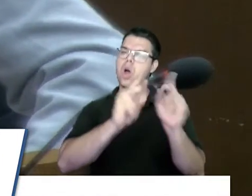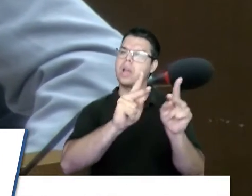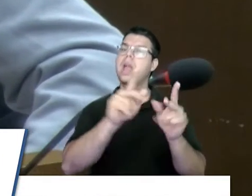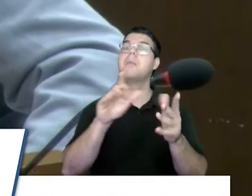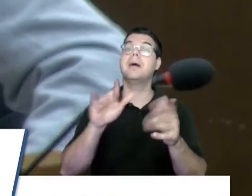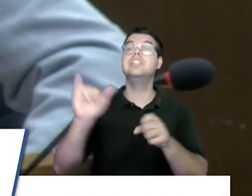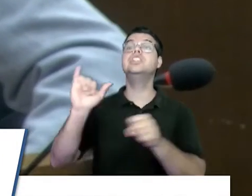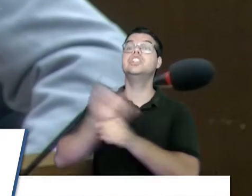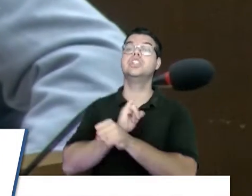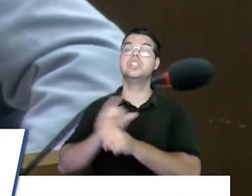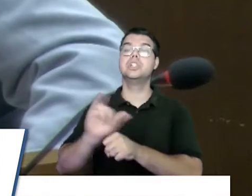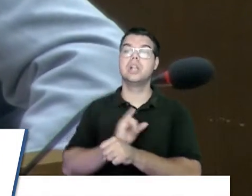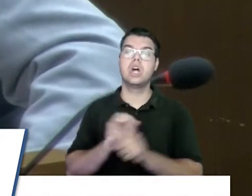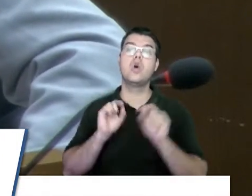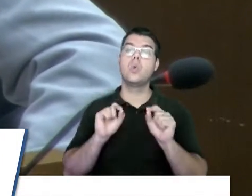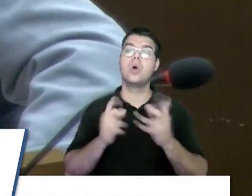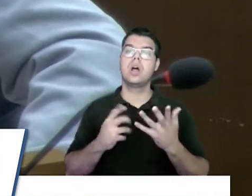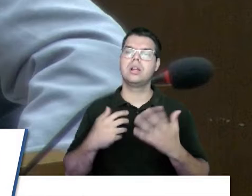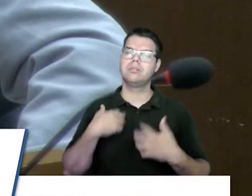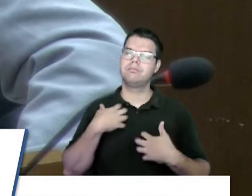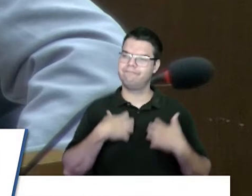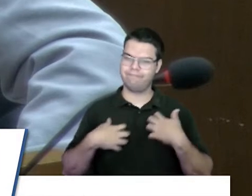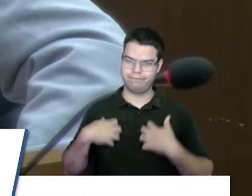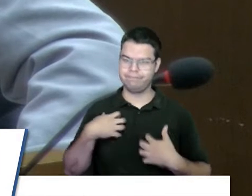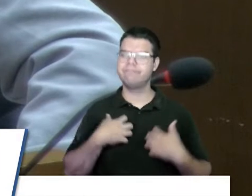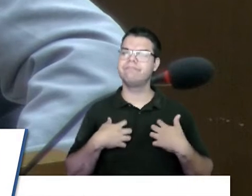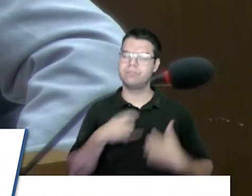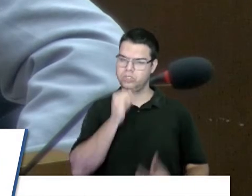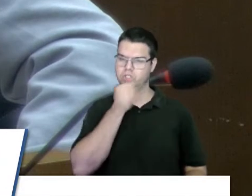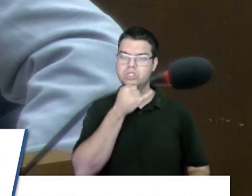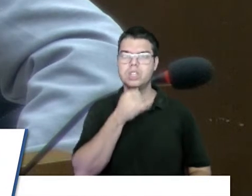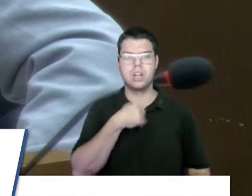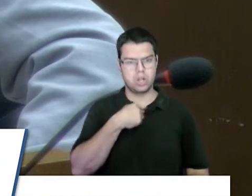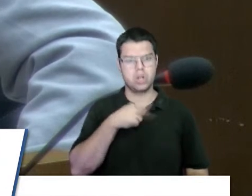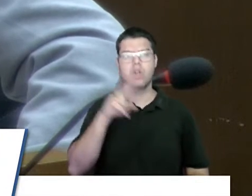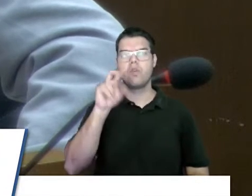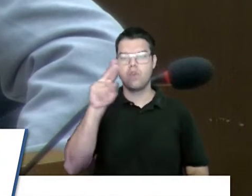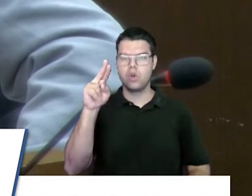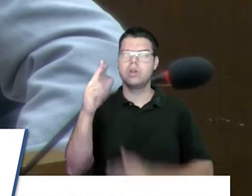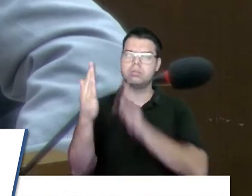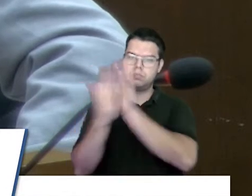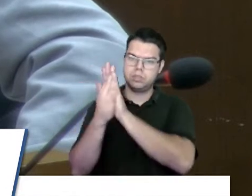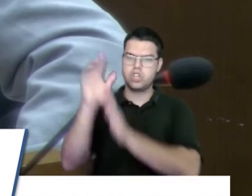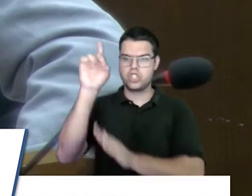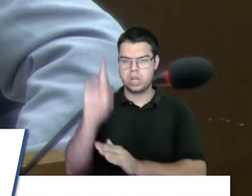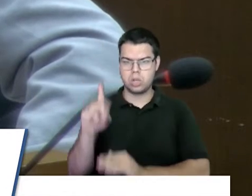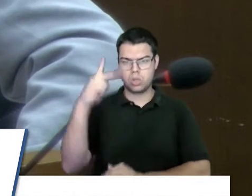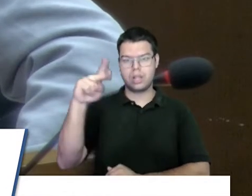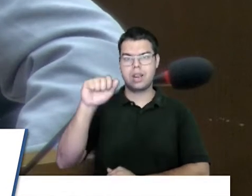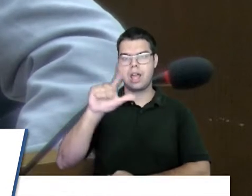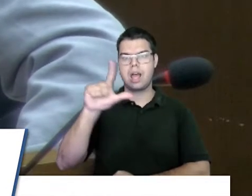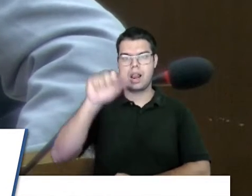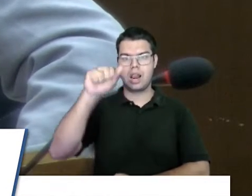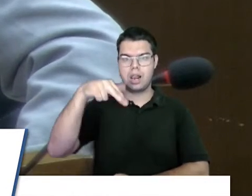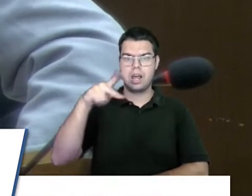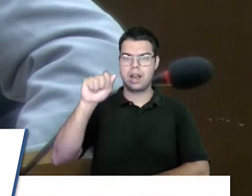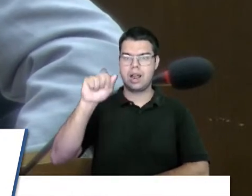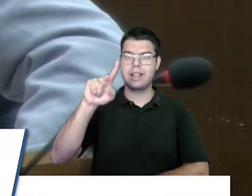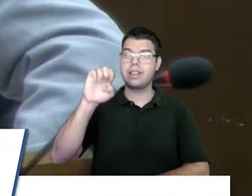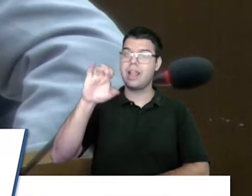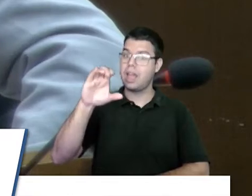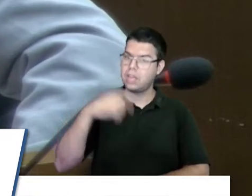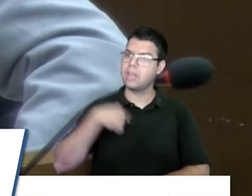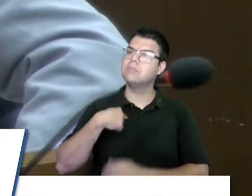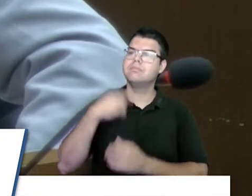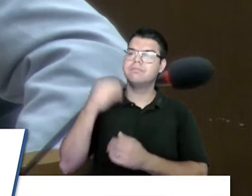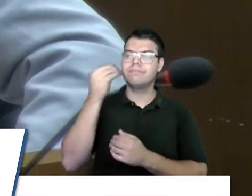fica o meu descontentamento, vou procurar a direção do Allan Kardec, Vamos procurar os caminhos, porque essas